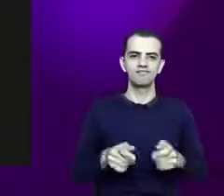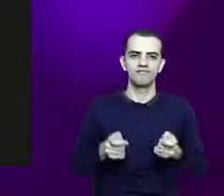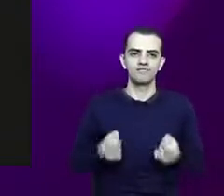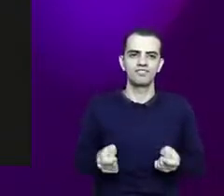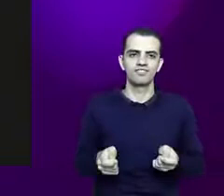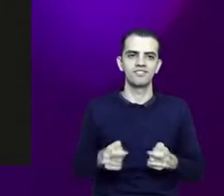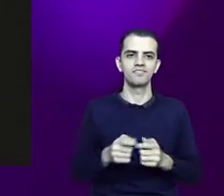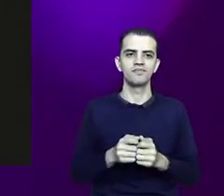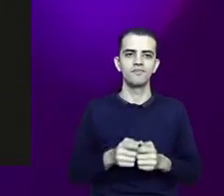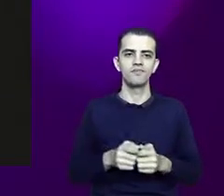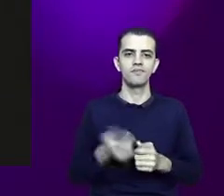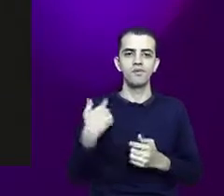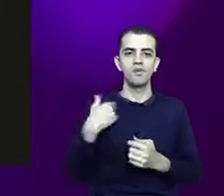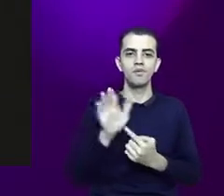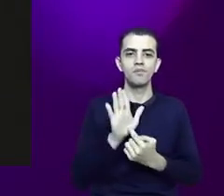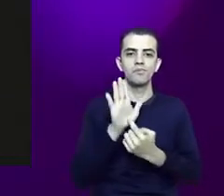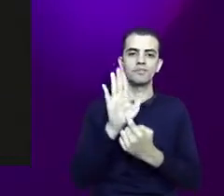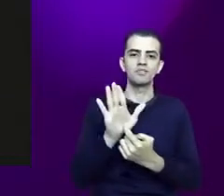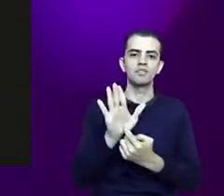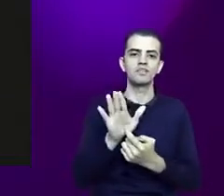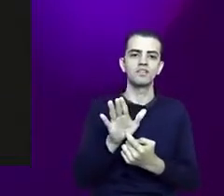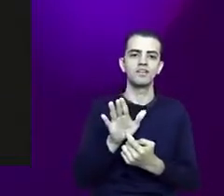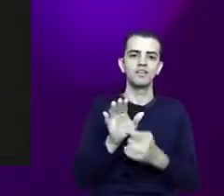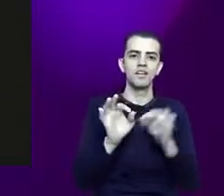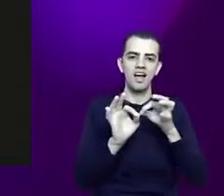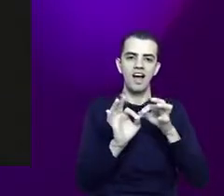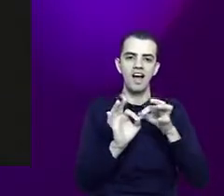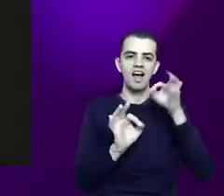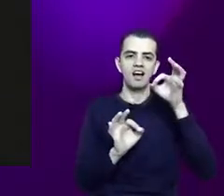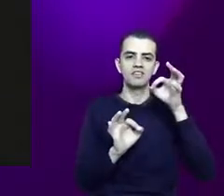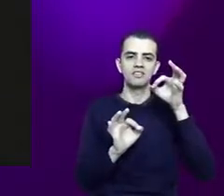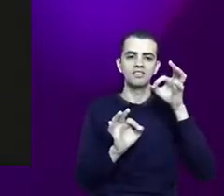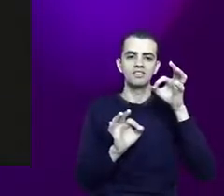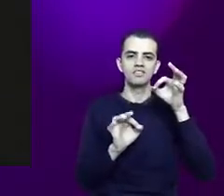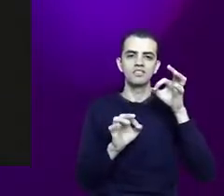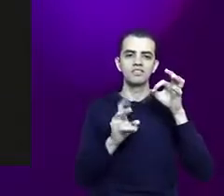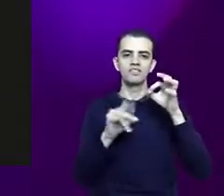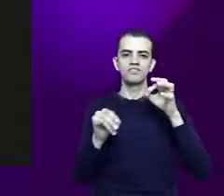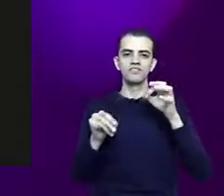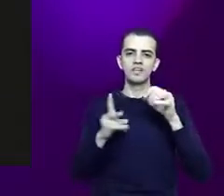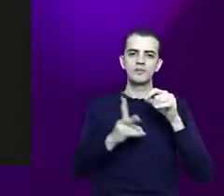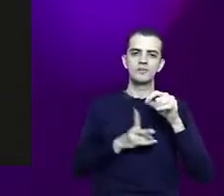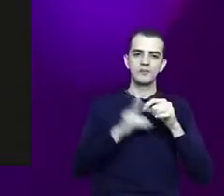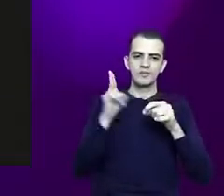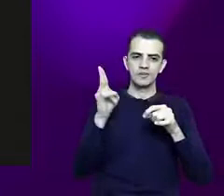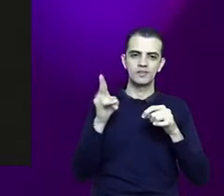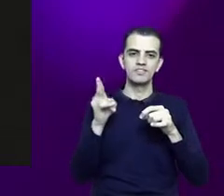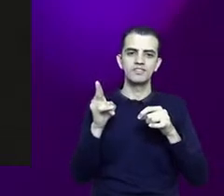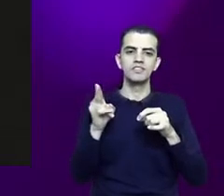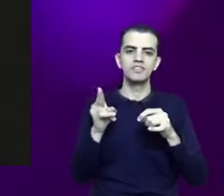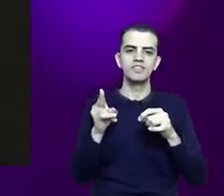queria mostrar para o senhor a altura que a gente definiu para fazer o corte do colo,